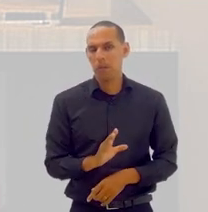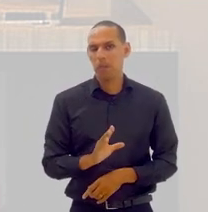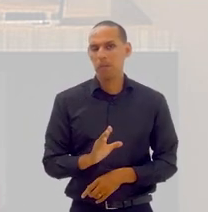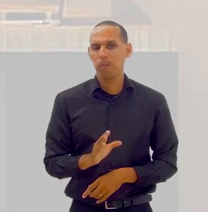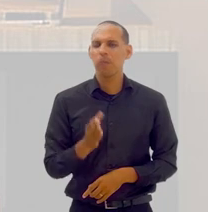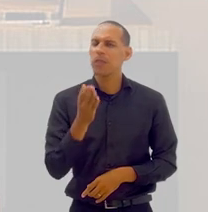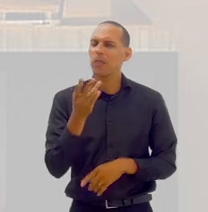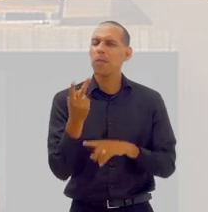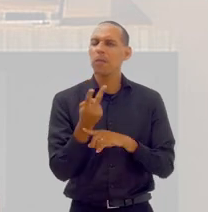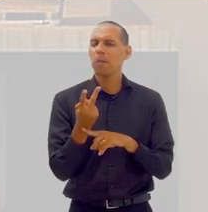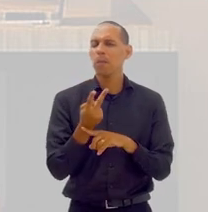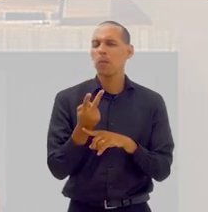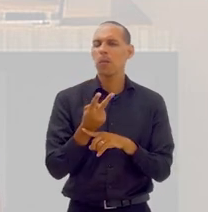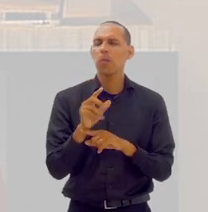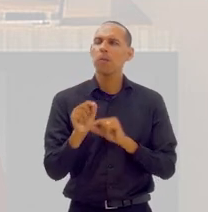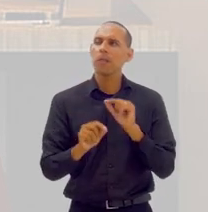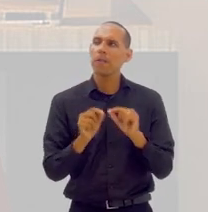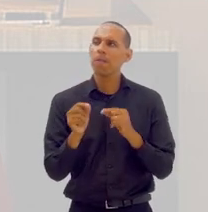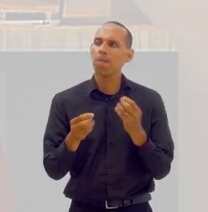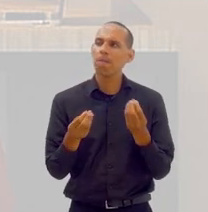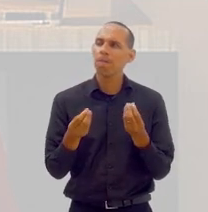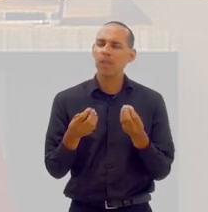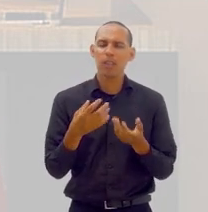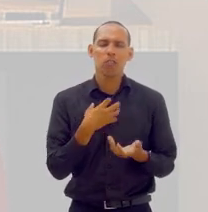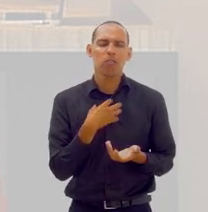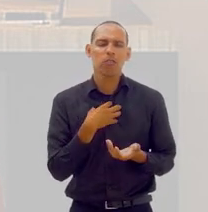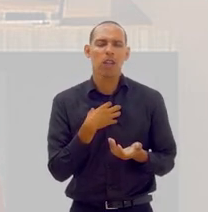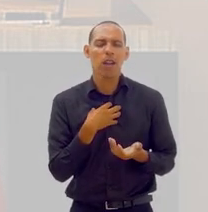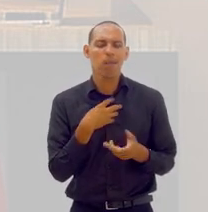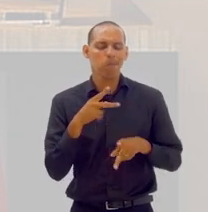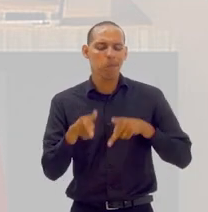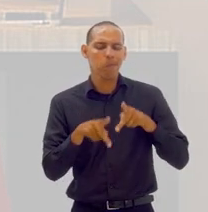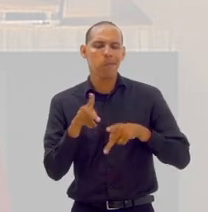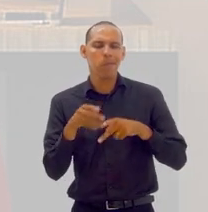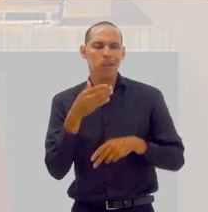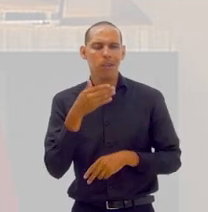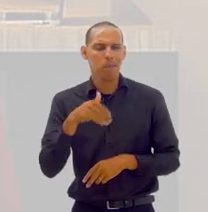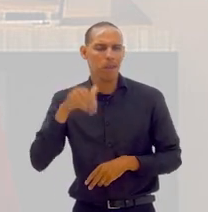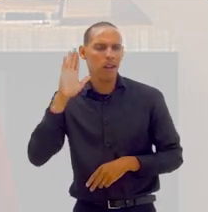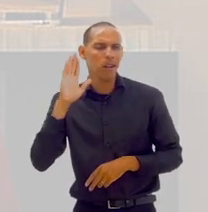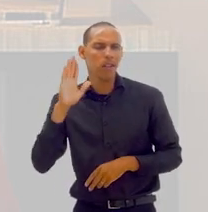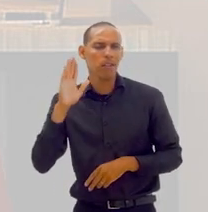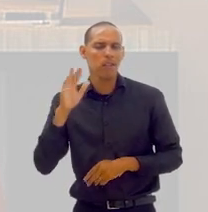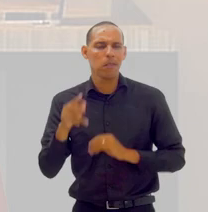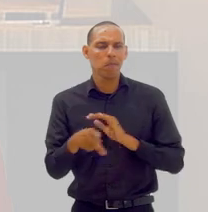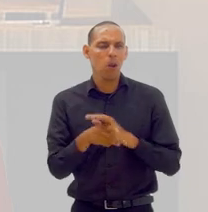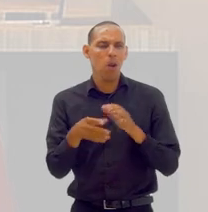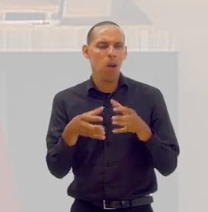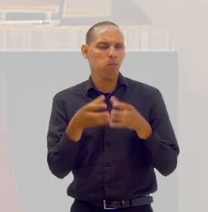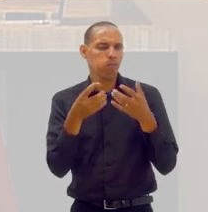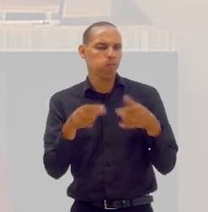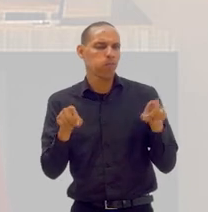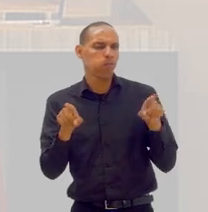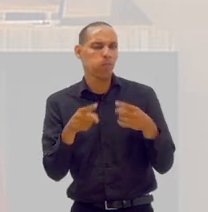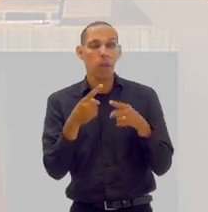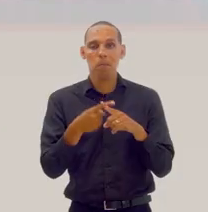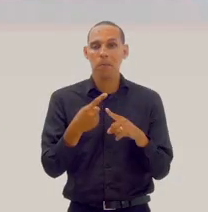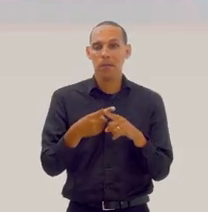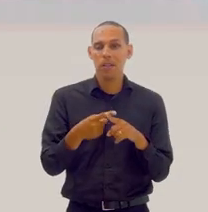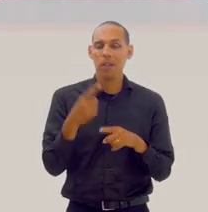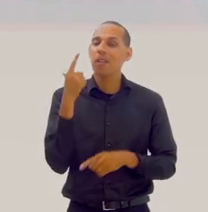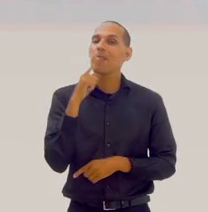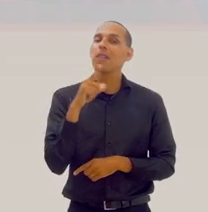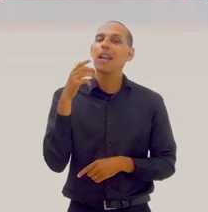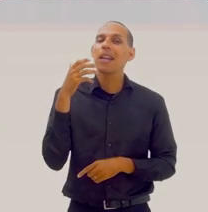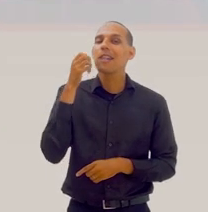dizer que procurou dar um tom mais popular para a orquestra, justamente